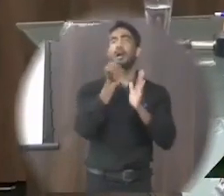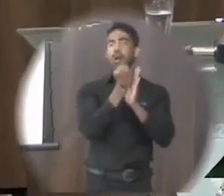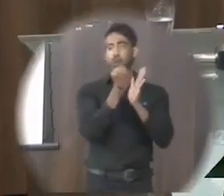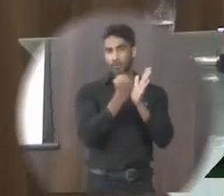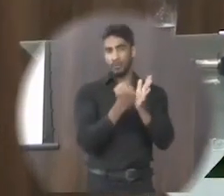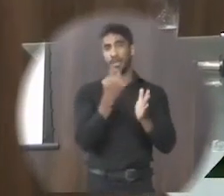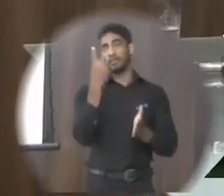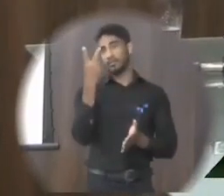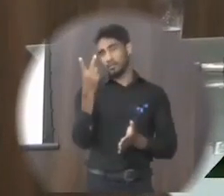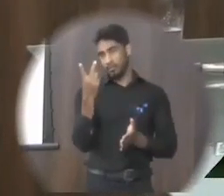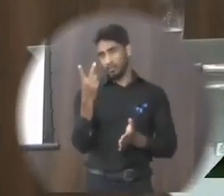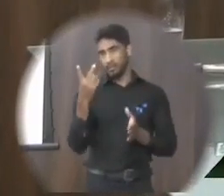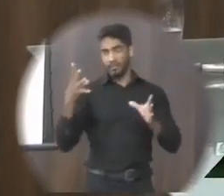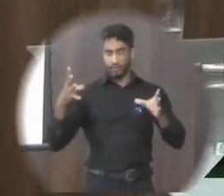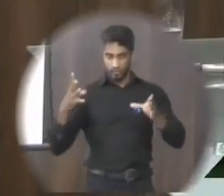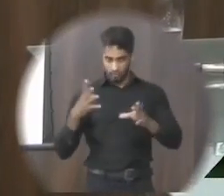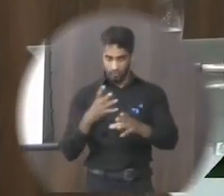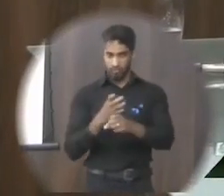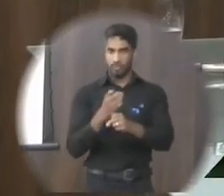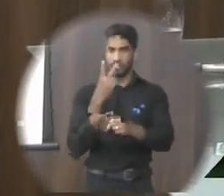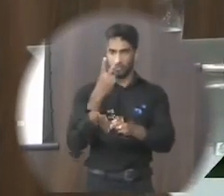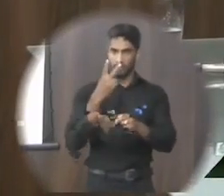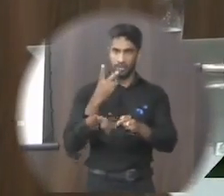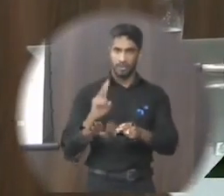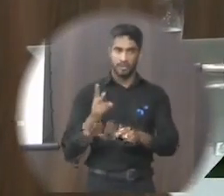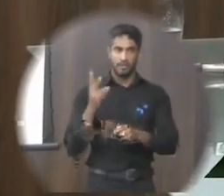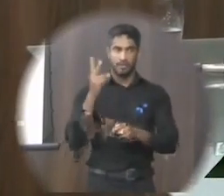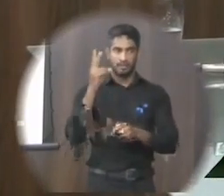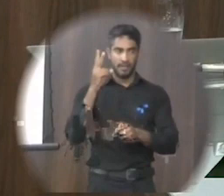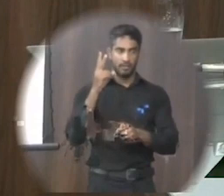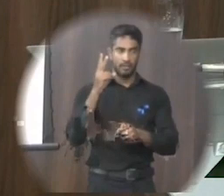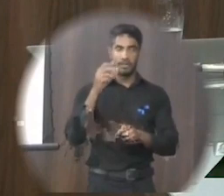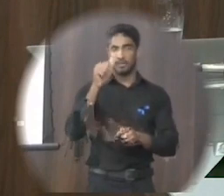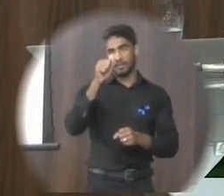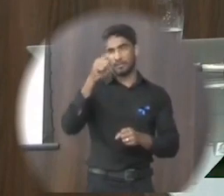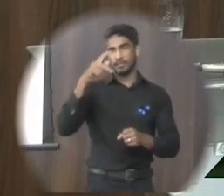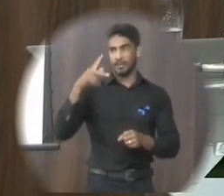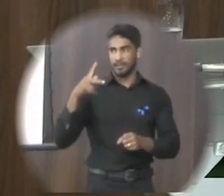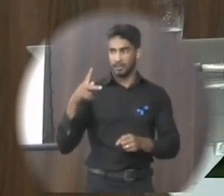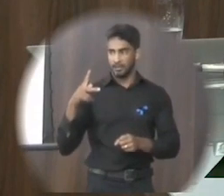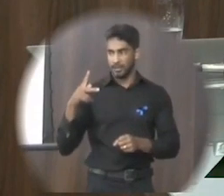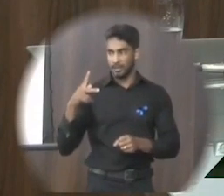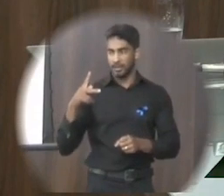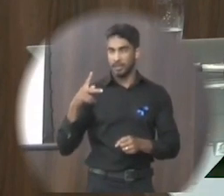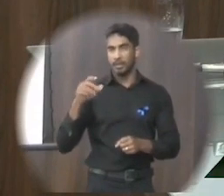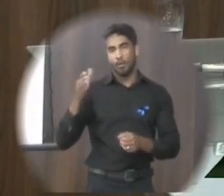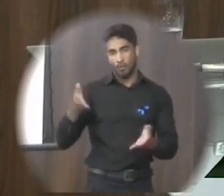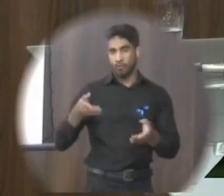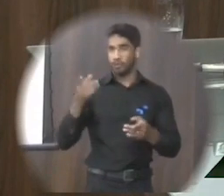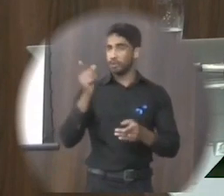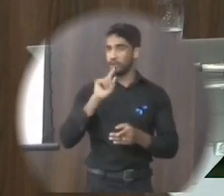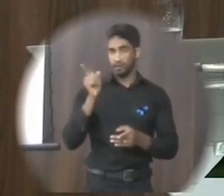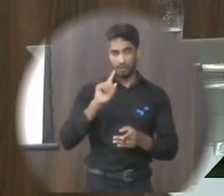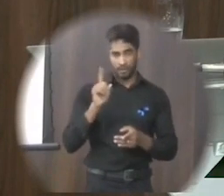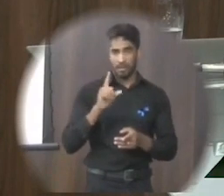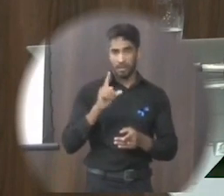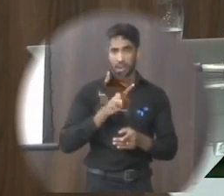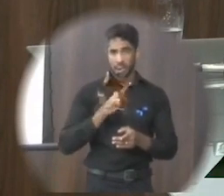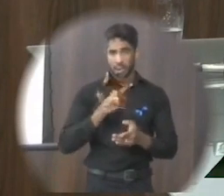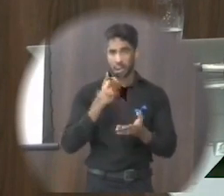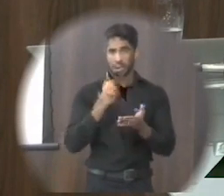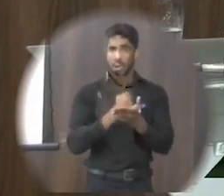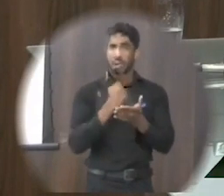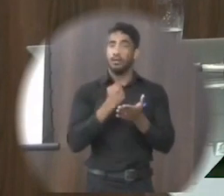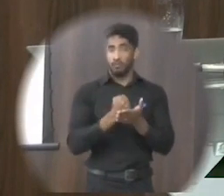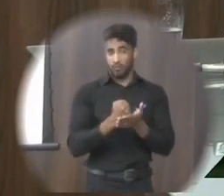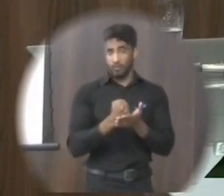anteriormente, juntando os dois valores que dava acima do teto, aposentava. Hoje não. Quem tem dois tetos,